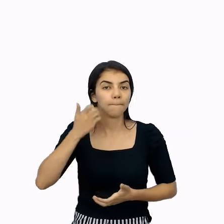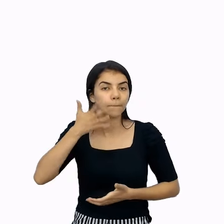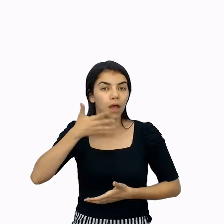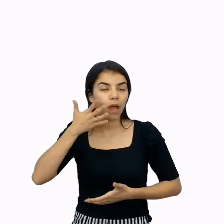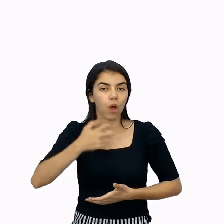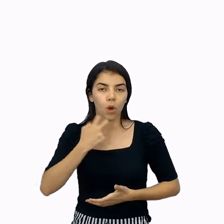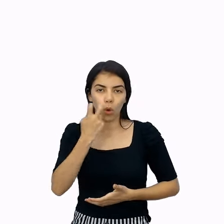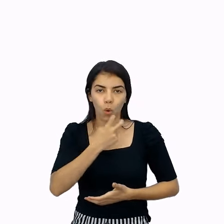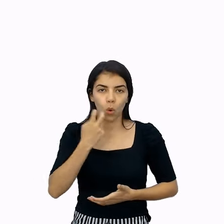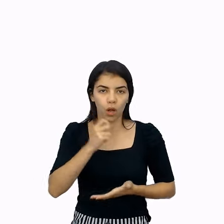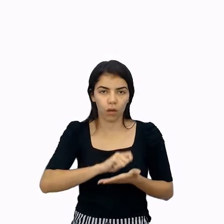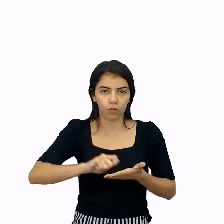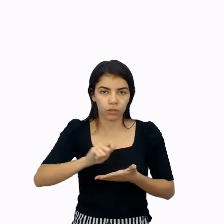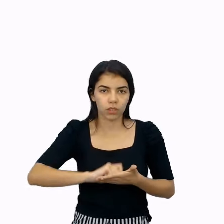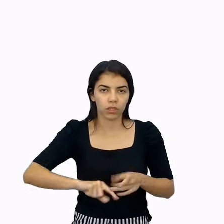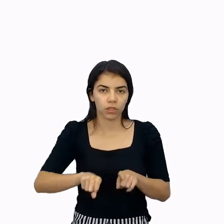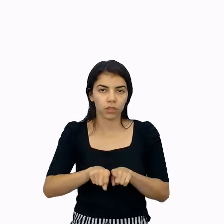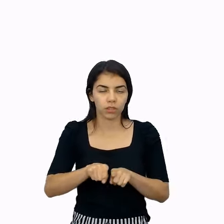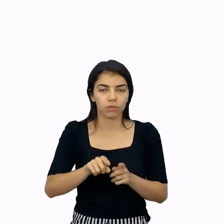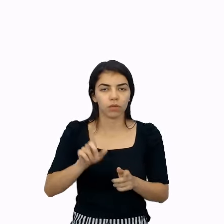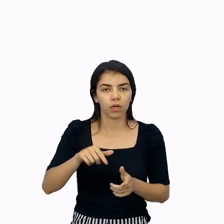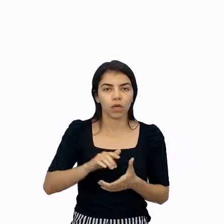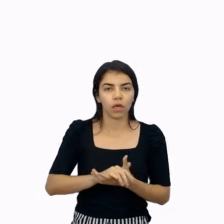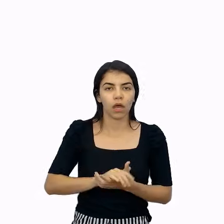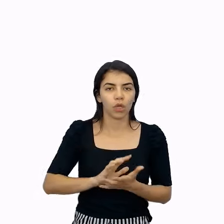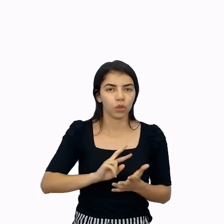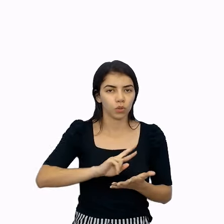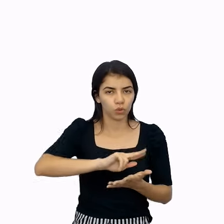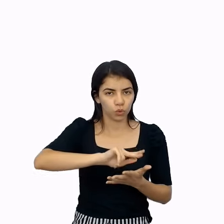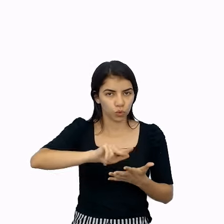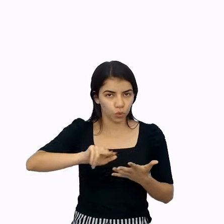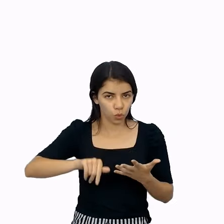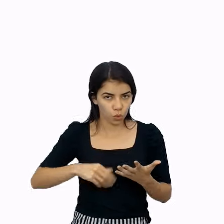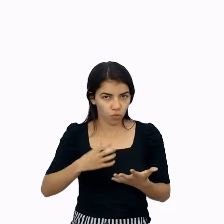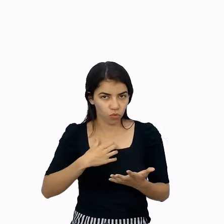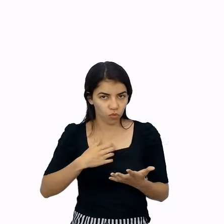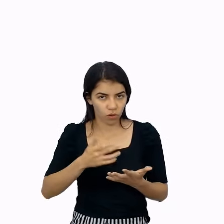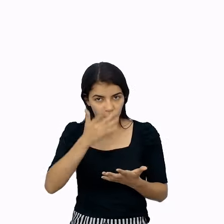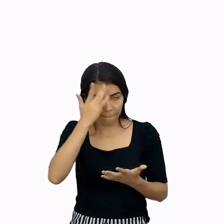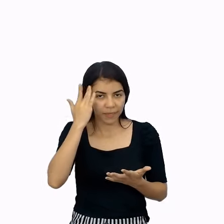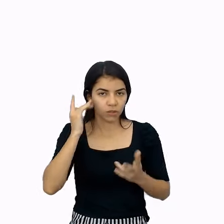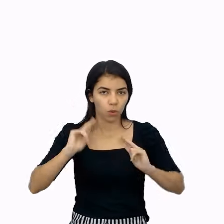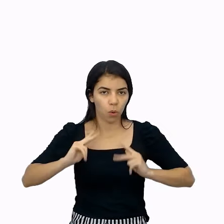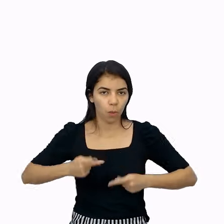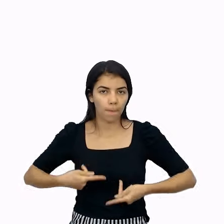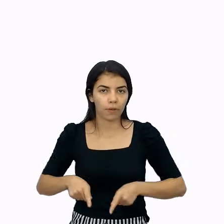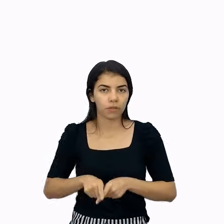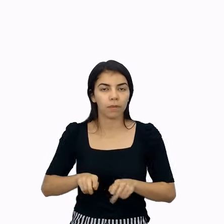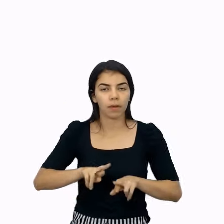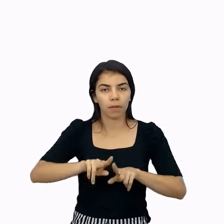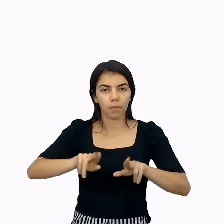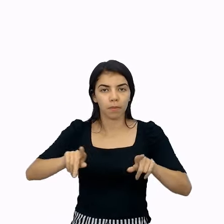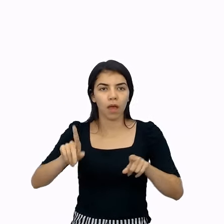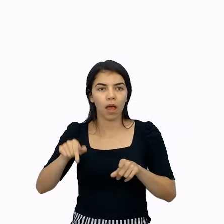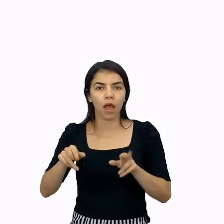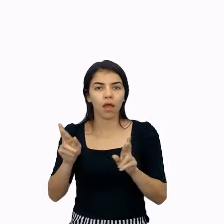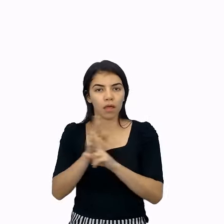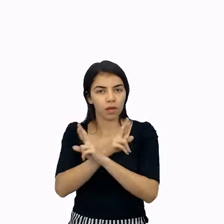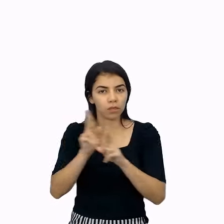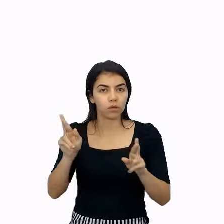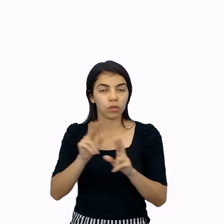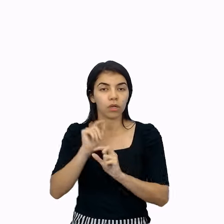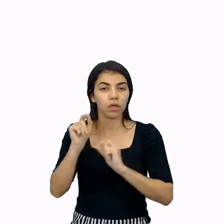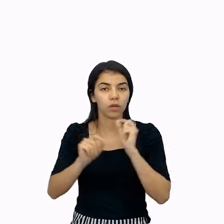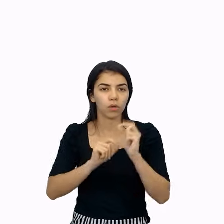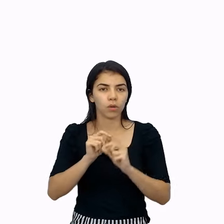escrita, pois todas as esferas da atividade humana, por mais variadas que sejam, estão relacionadas com